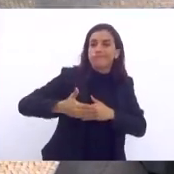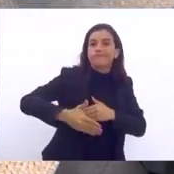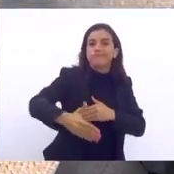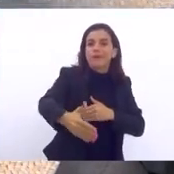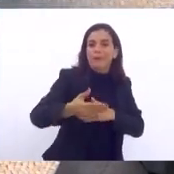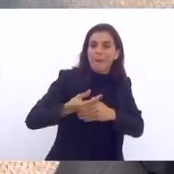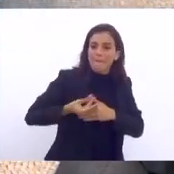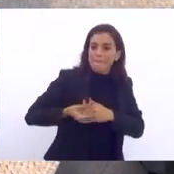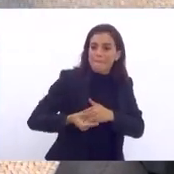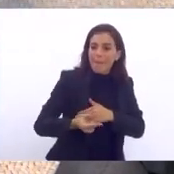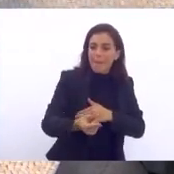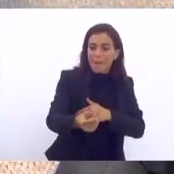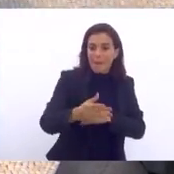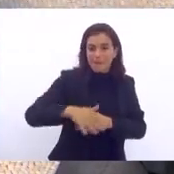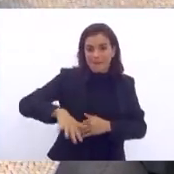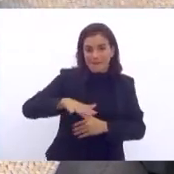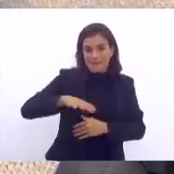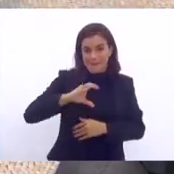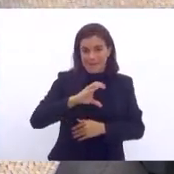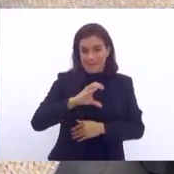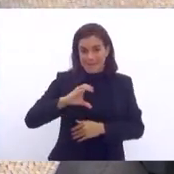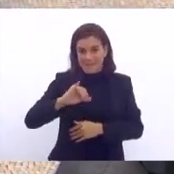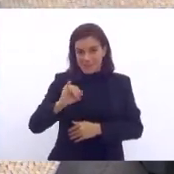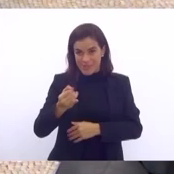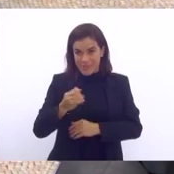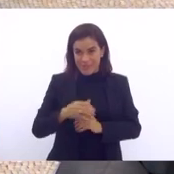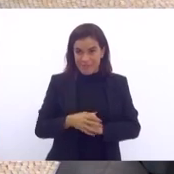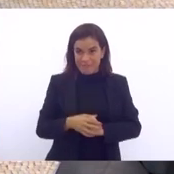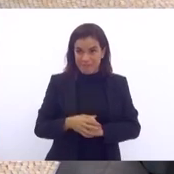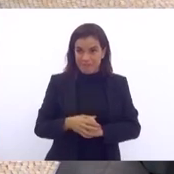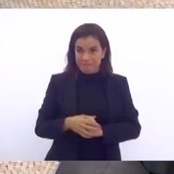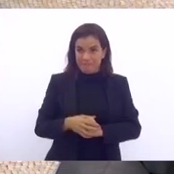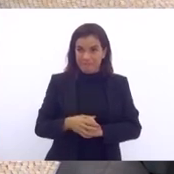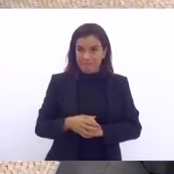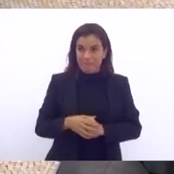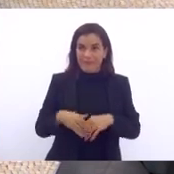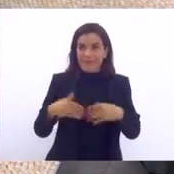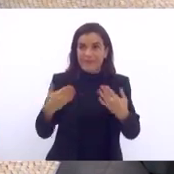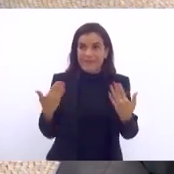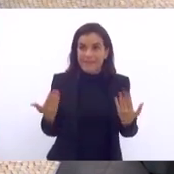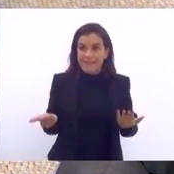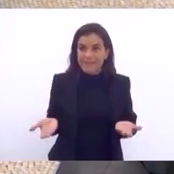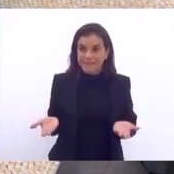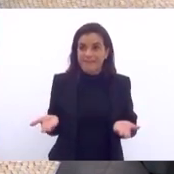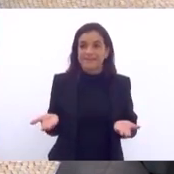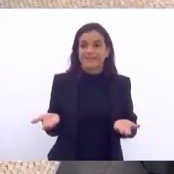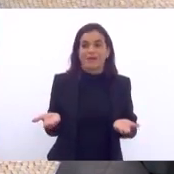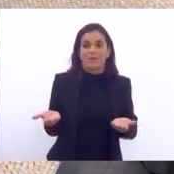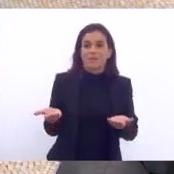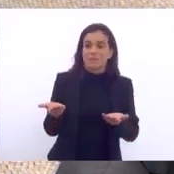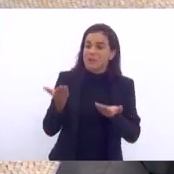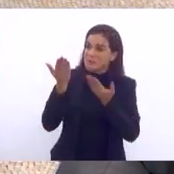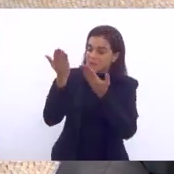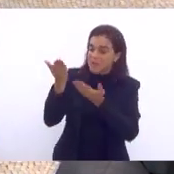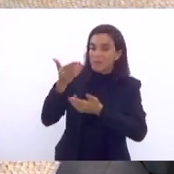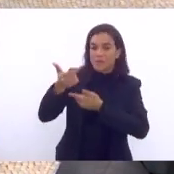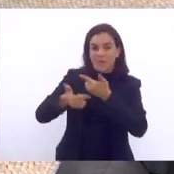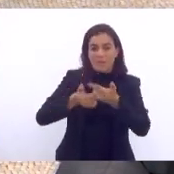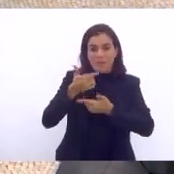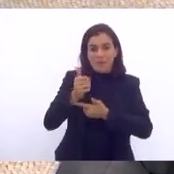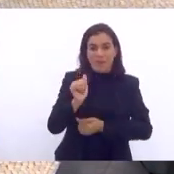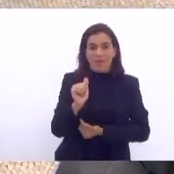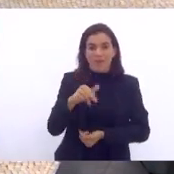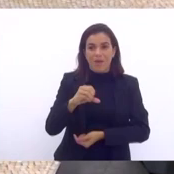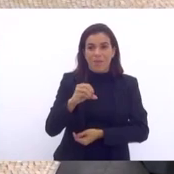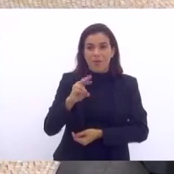também nesta Assembleia. Então, por todo o seu trabalho, Amorim, por toda a sua parceria, tua dedicação, já disse